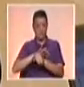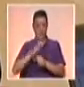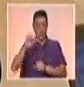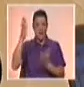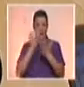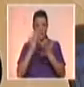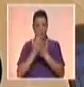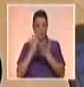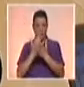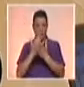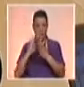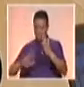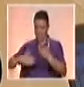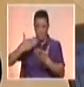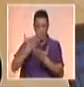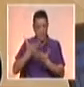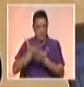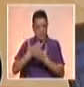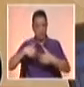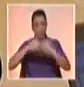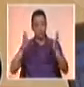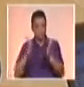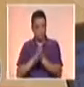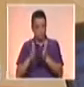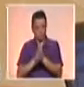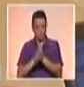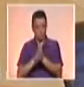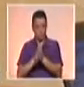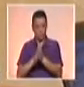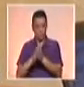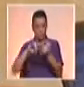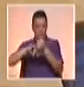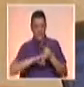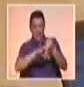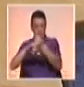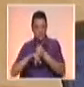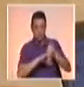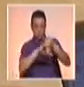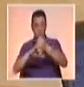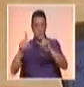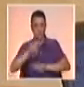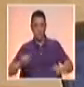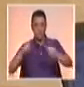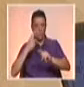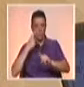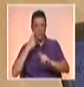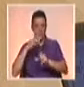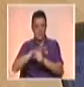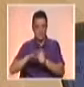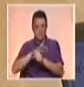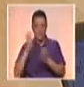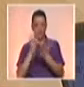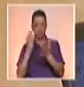escola onde eu estou neste momento oferece... Só conhece a sua escola, através da associação não conhece o panorama nacional a nível das escolas de